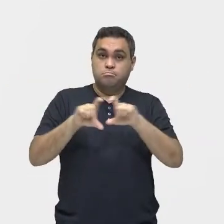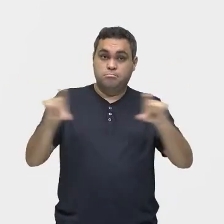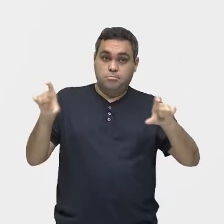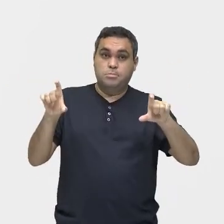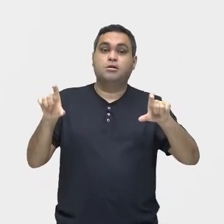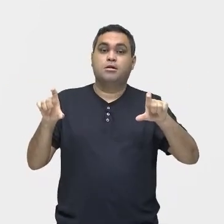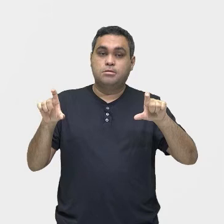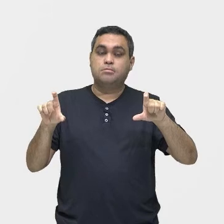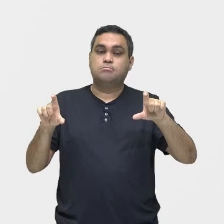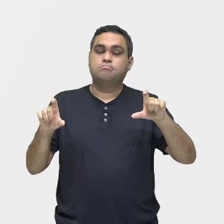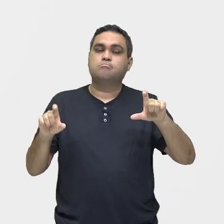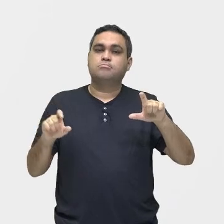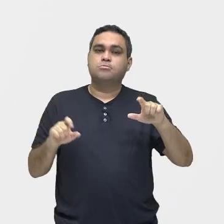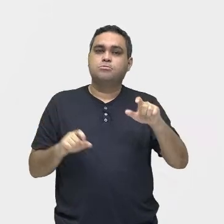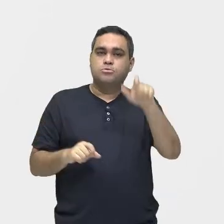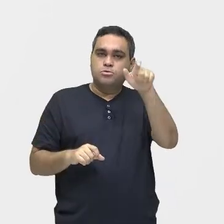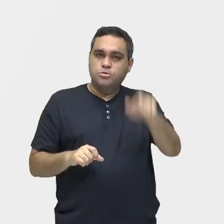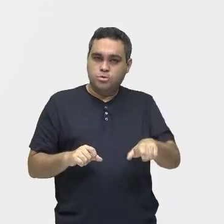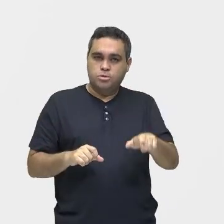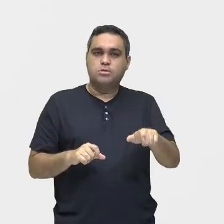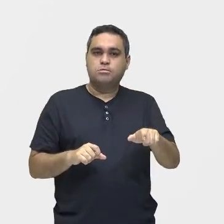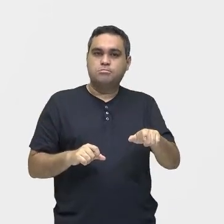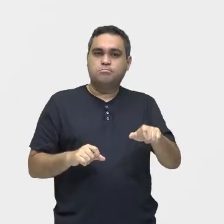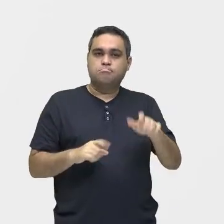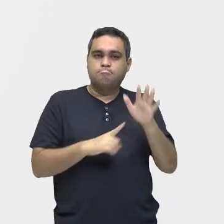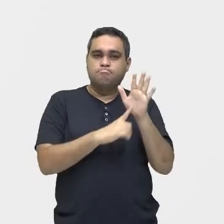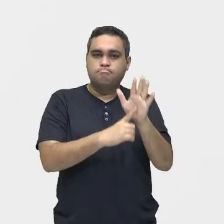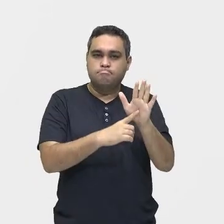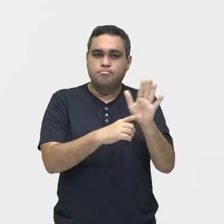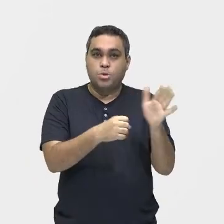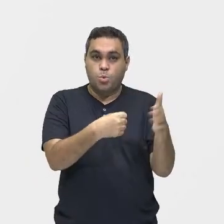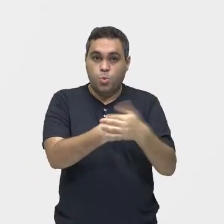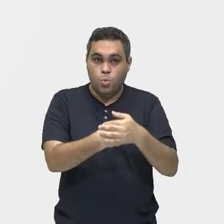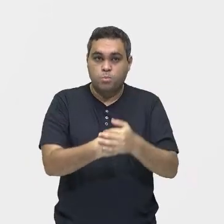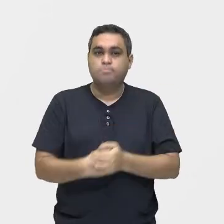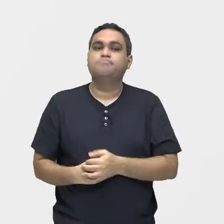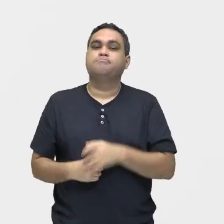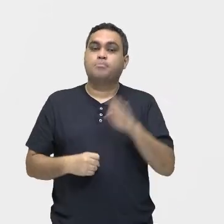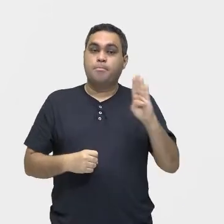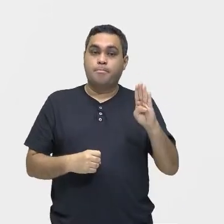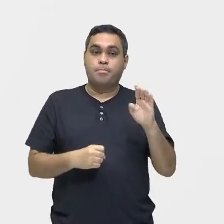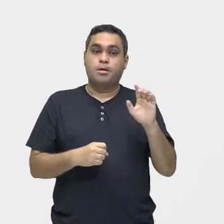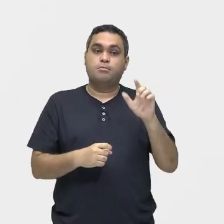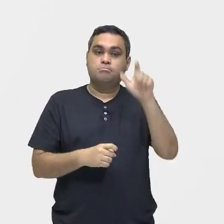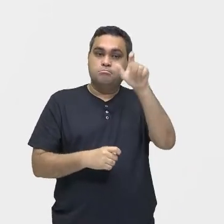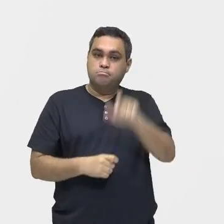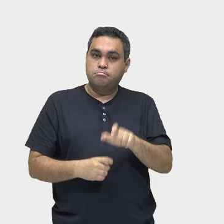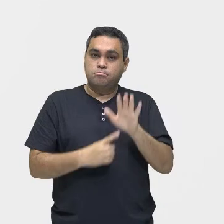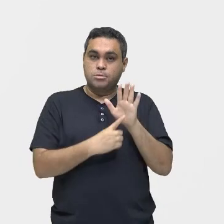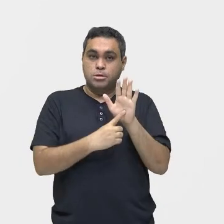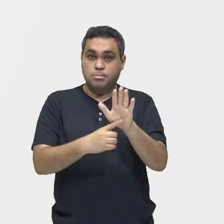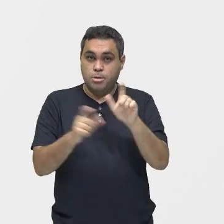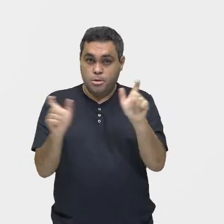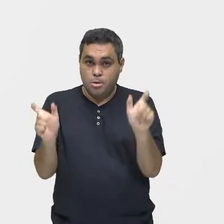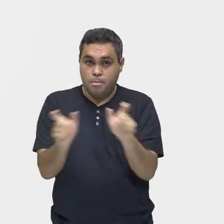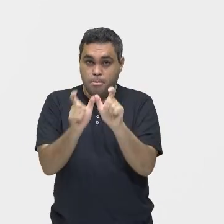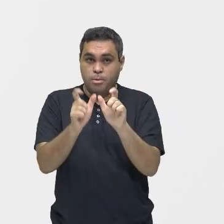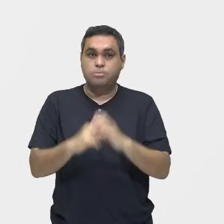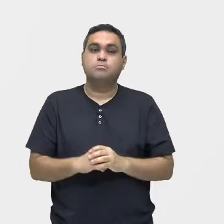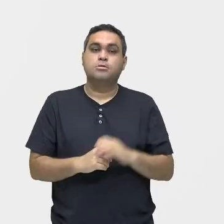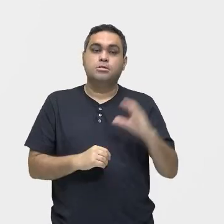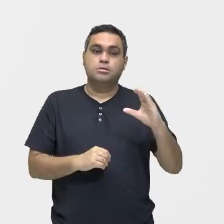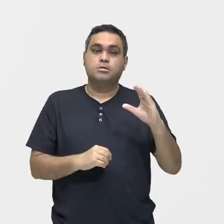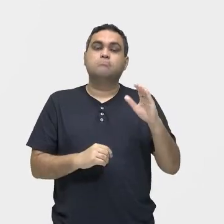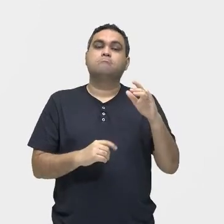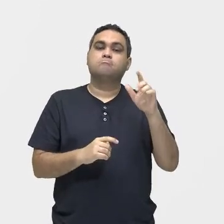oculto, letra B, sujeito determinado composto, letra C, sujeito determinado simples, ou letra D,